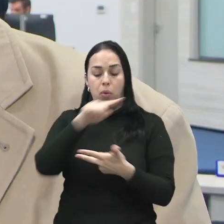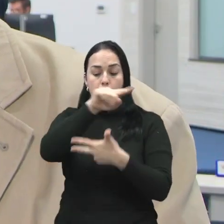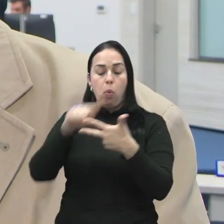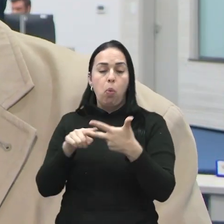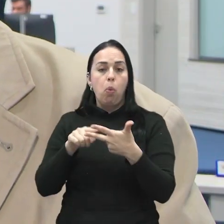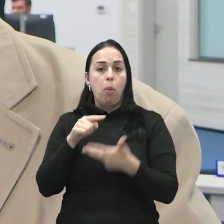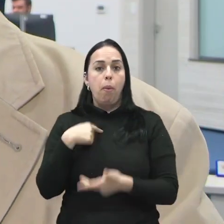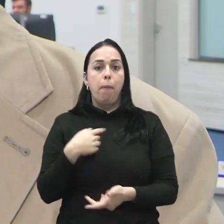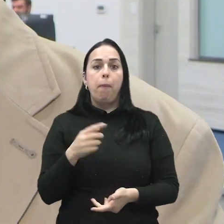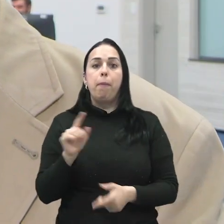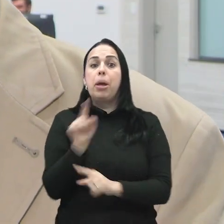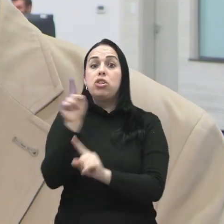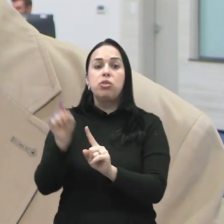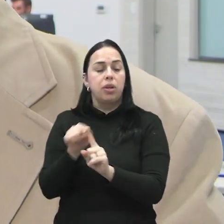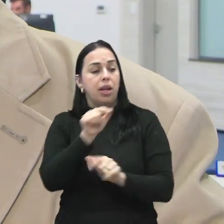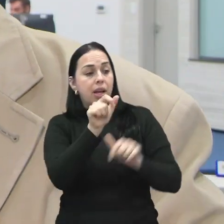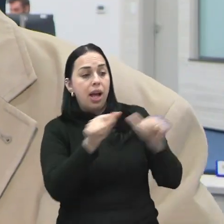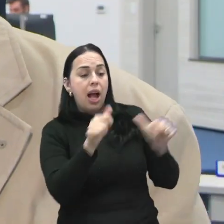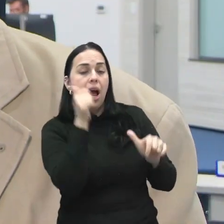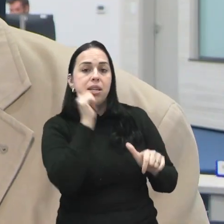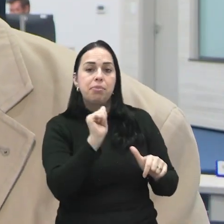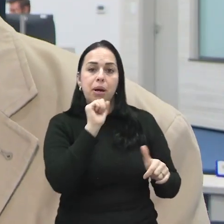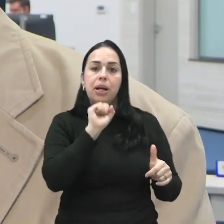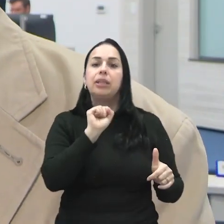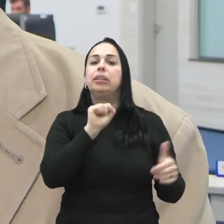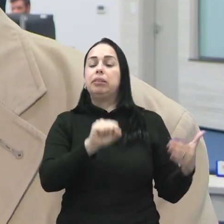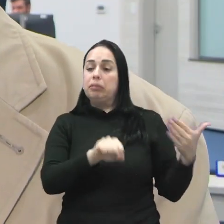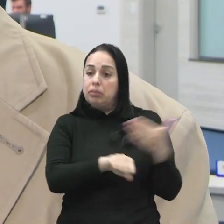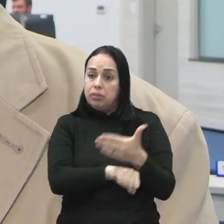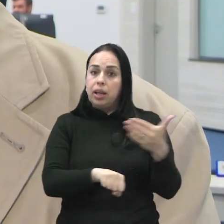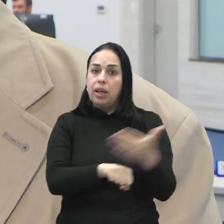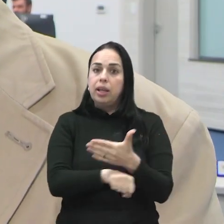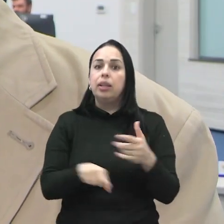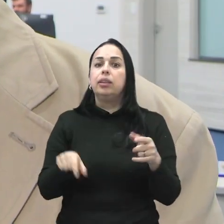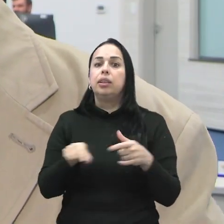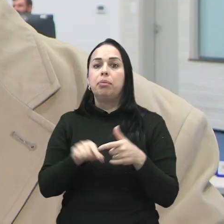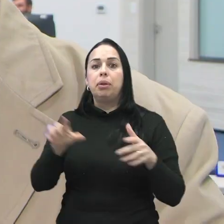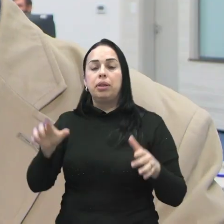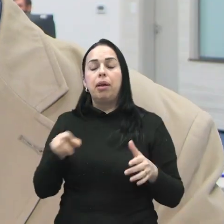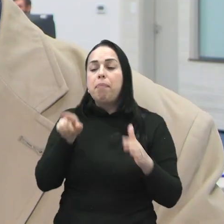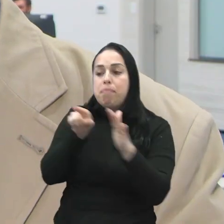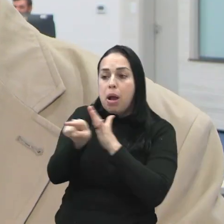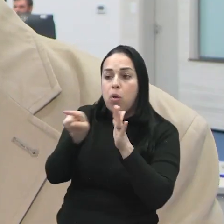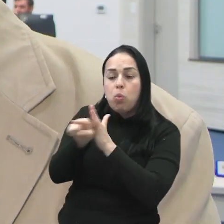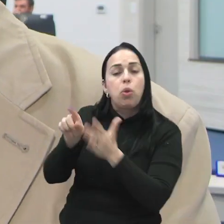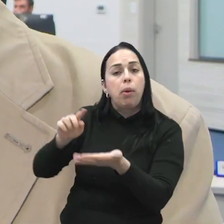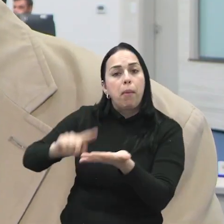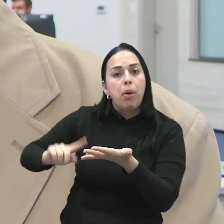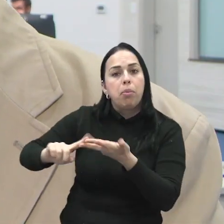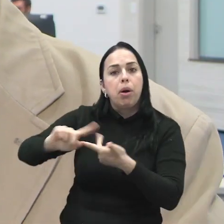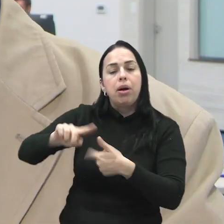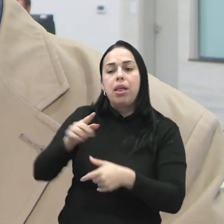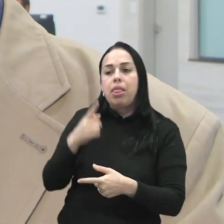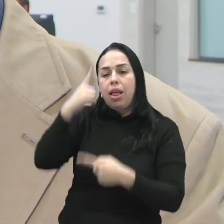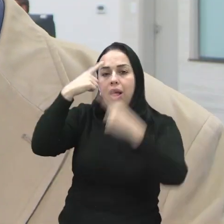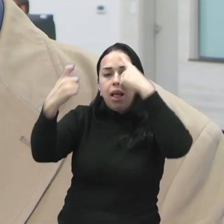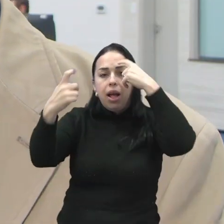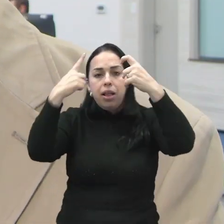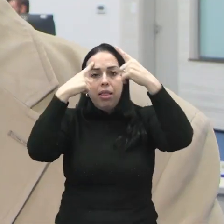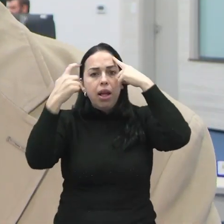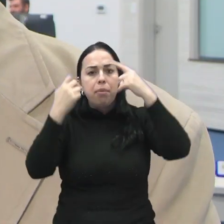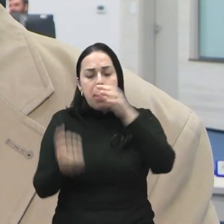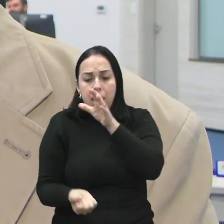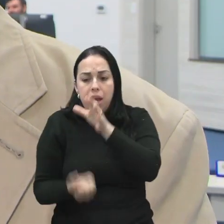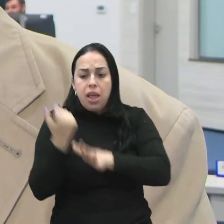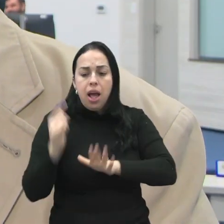a ideia é que essas mães, né, e outras mães possam vir e também fazer perguntas e dar ideias para que a